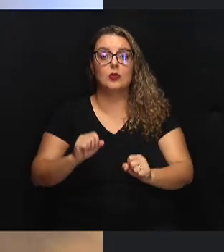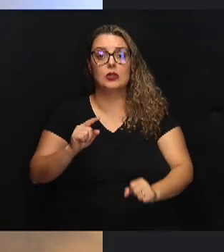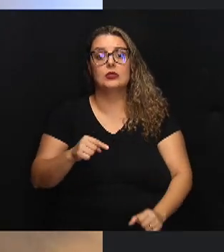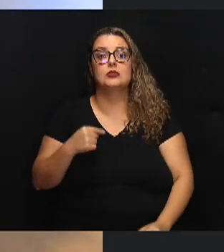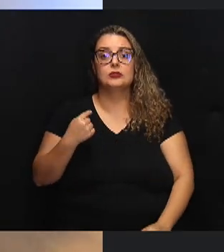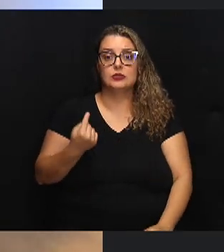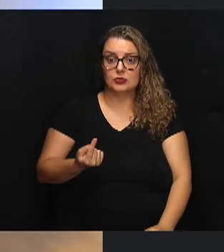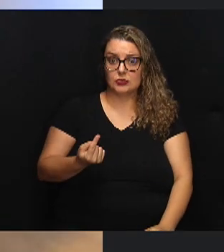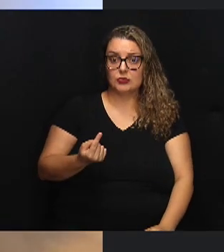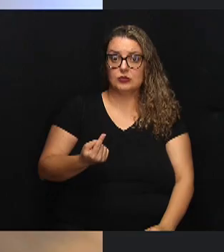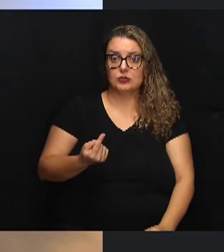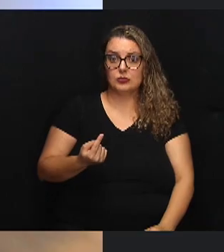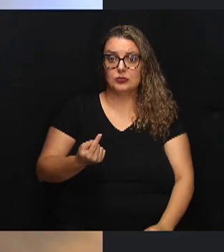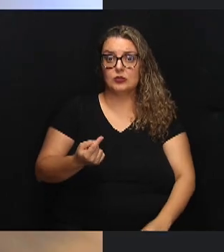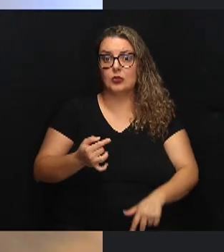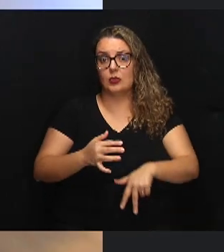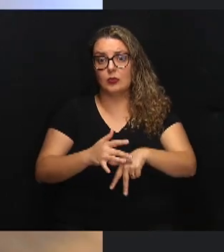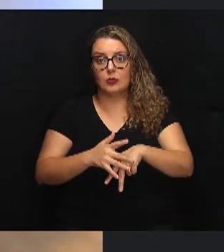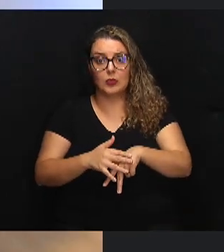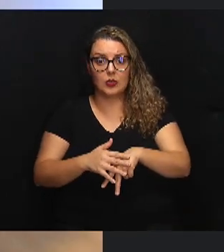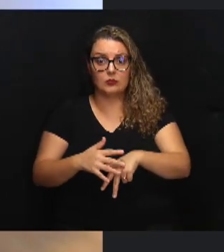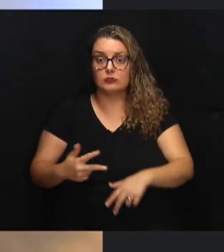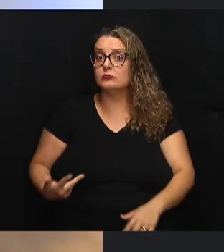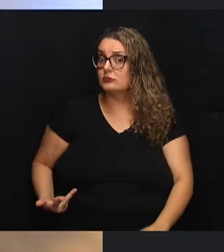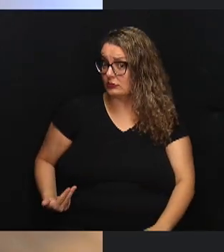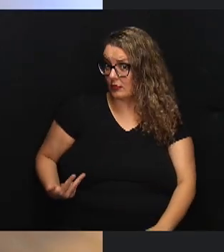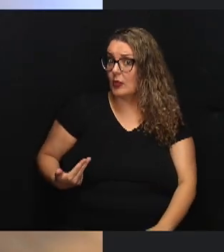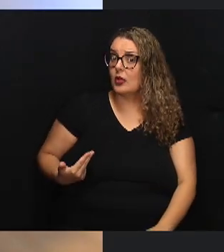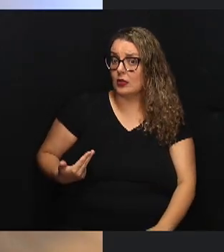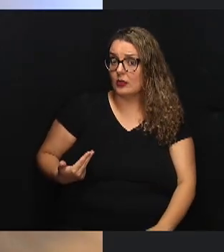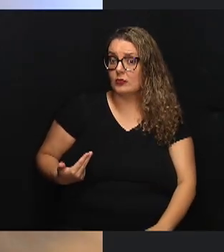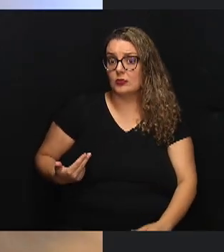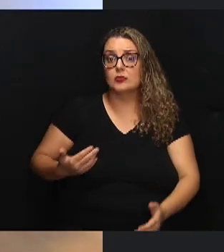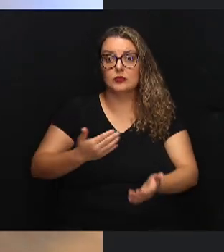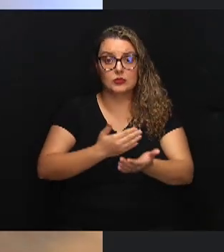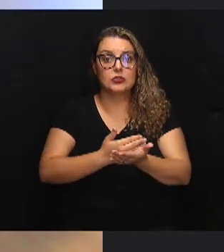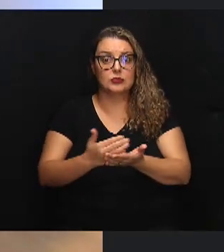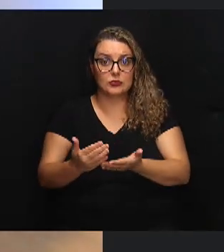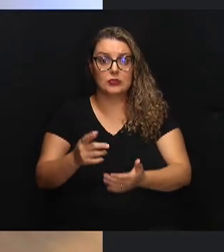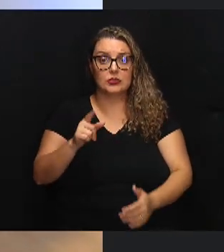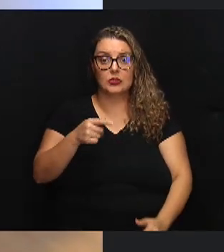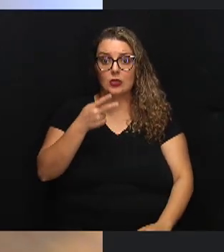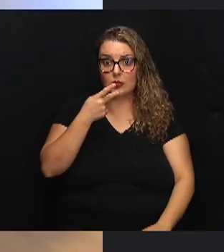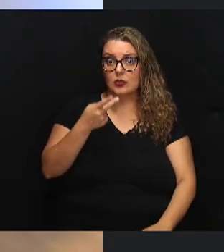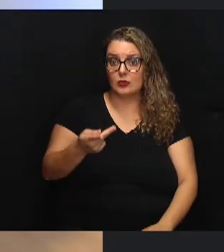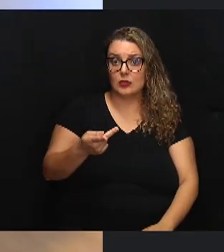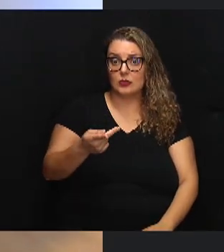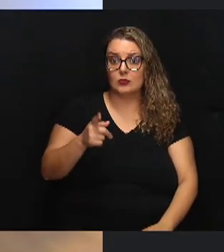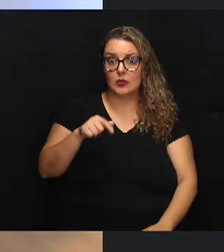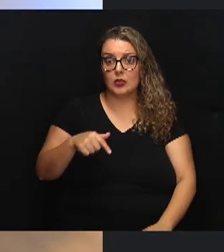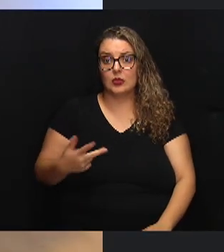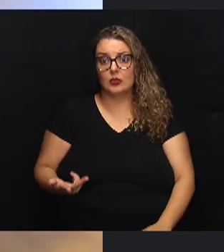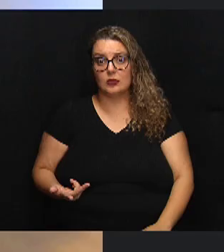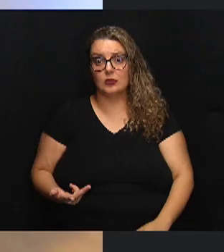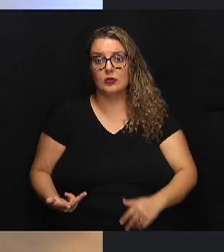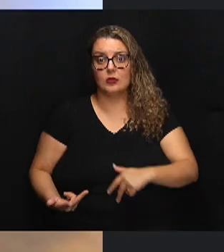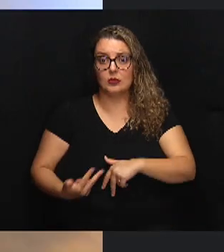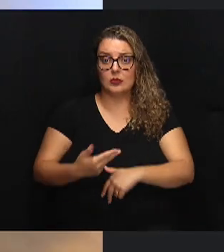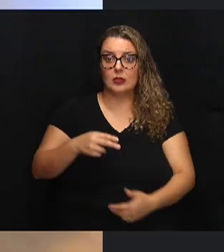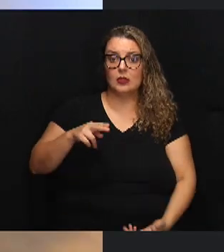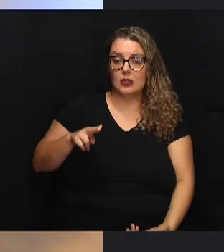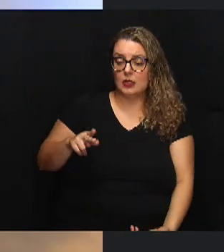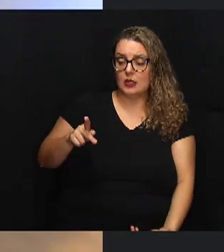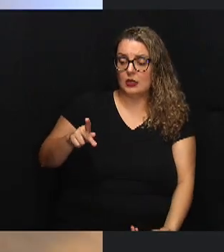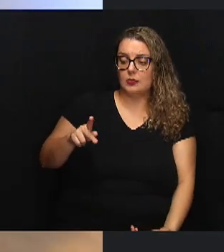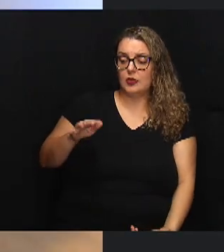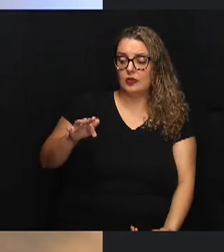eventualmente o paciente pode ser submetido a uma cirurgia logo de cara, né? Que é o que a gente fala que é uma cirurgia upfront. Por